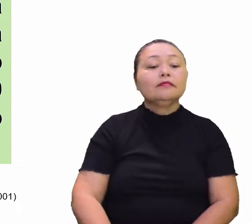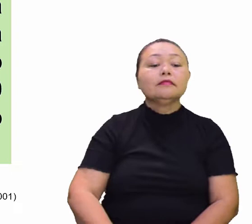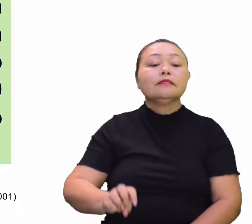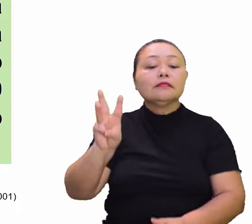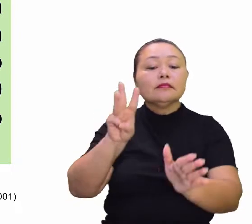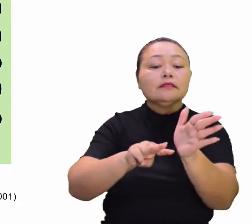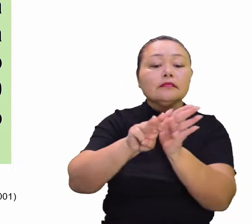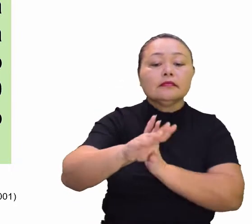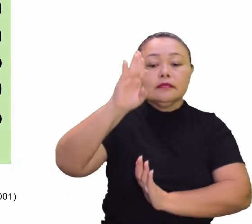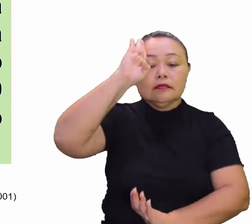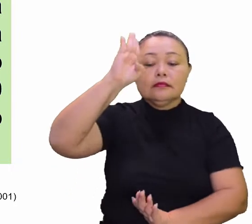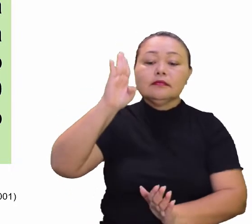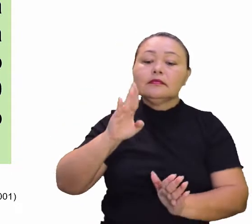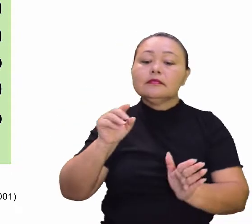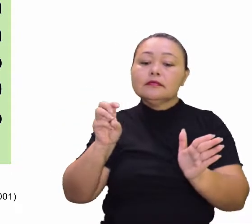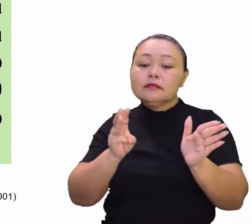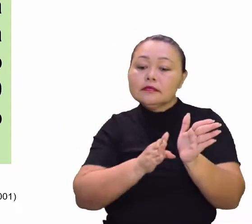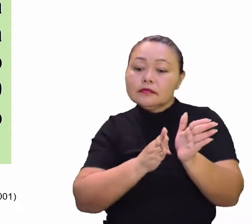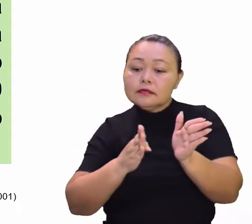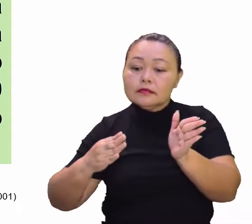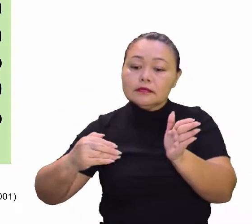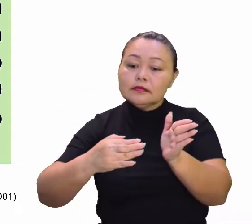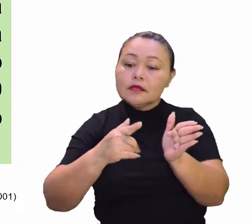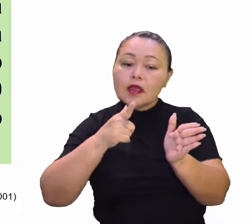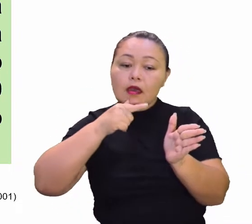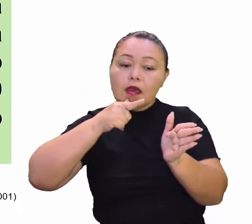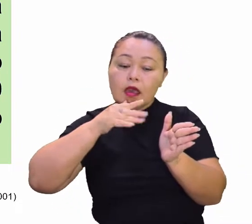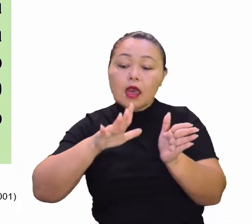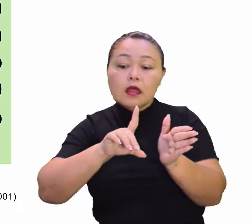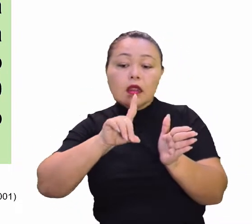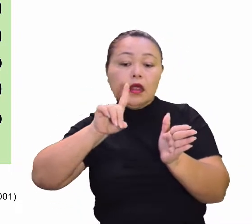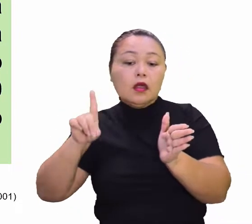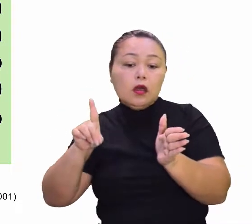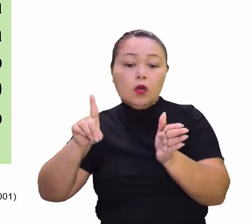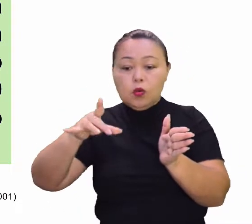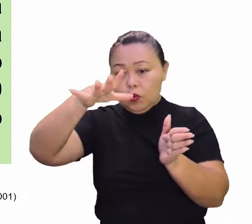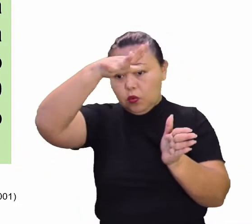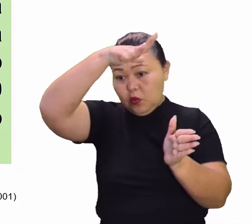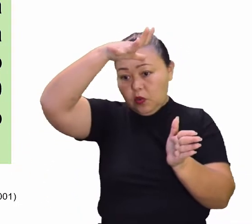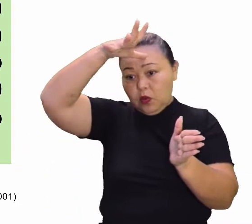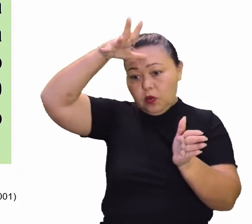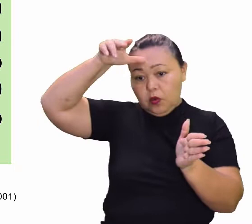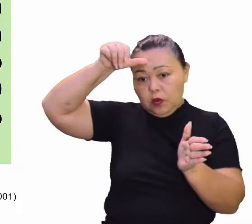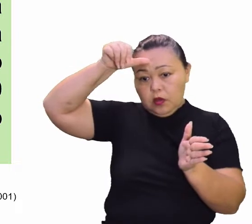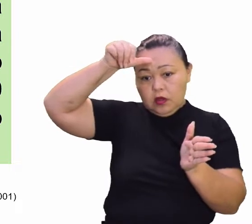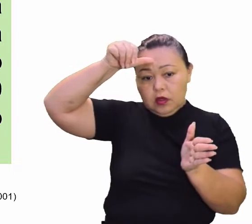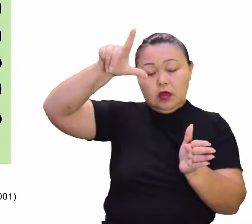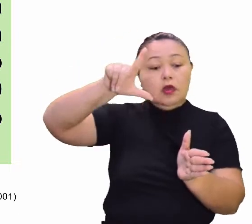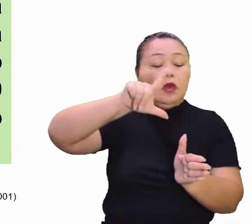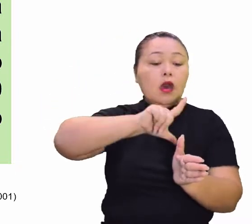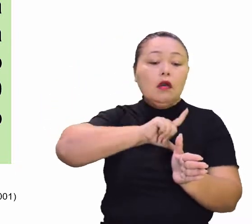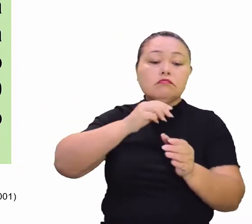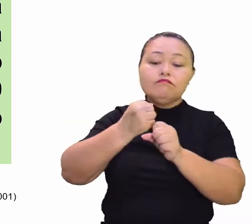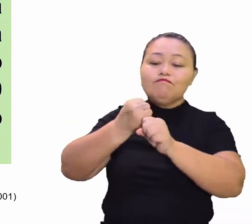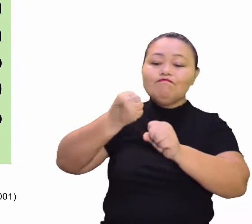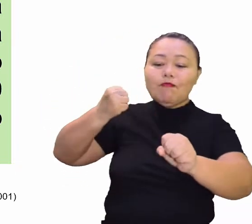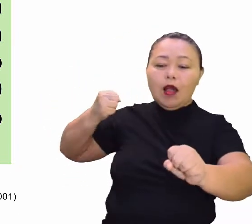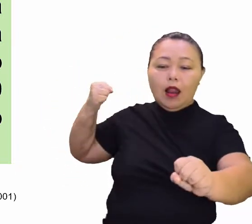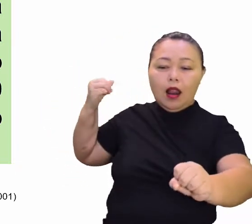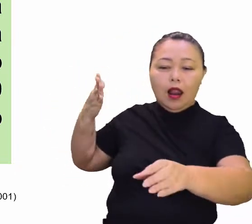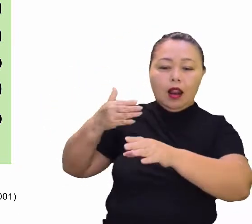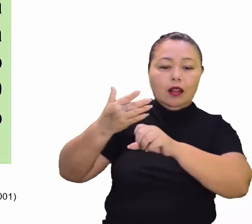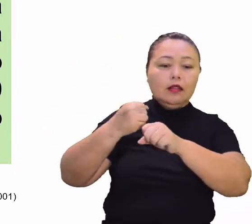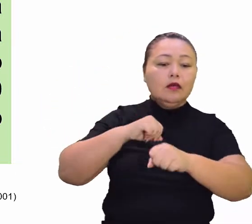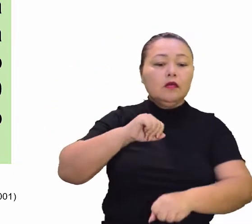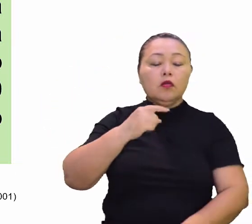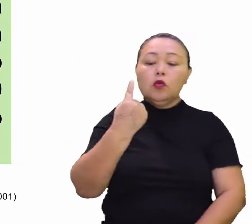O Madeira é um dos principais afluentes da margem direita do rio Amazonas. Ele tem uma